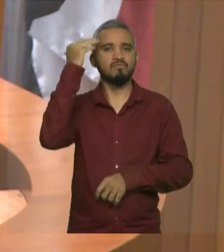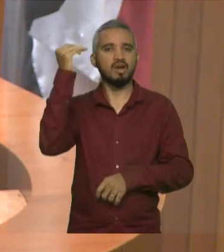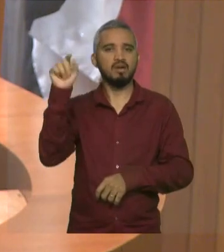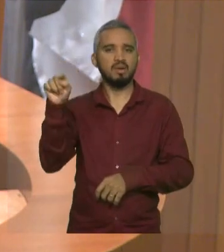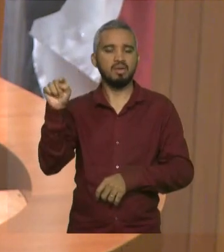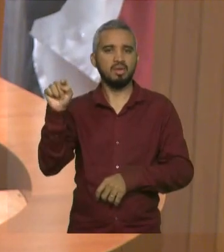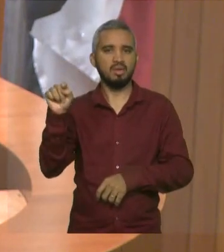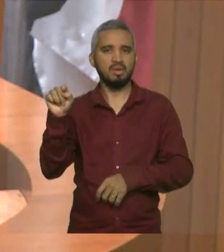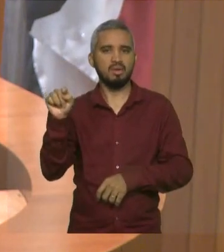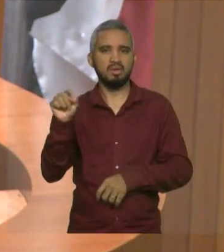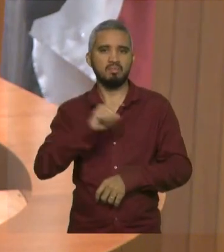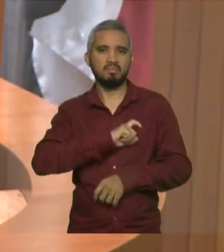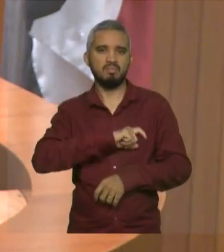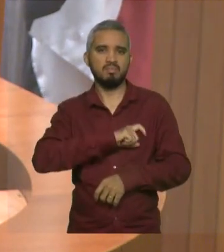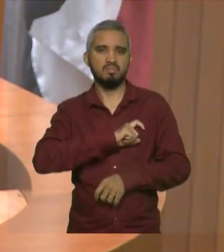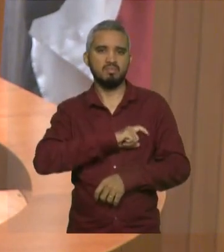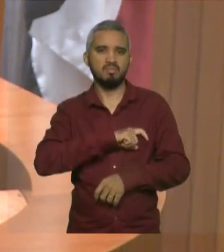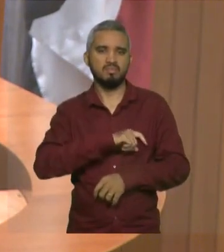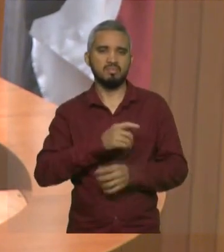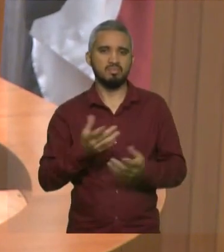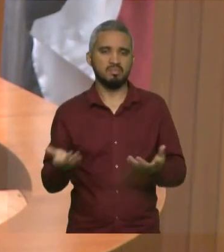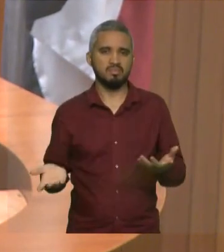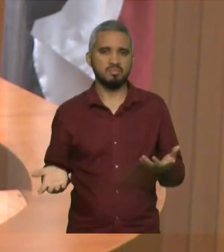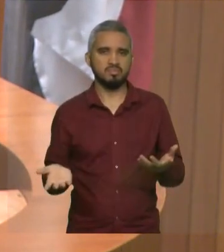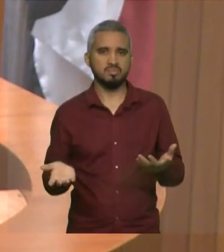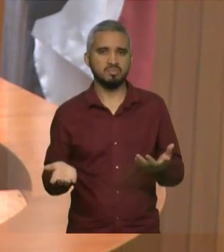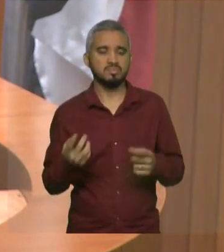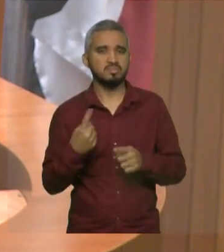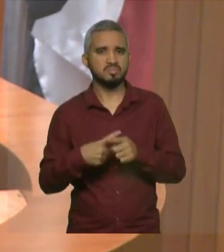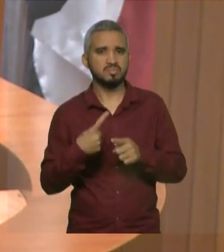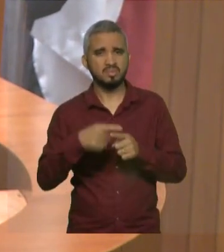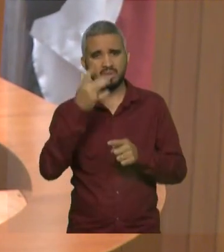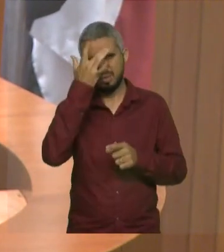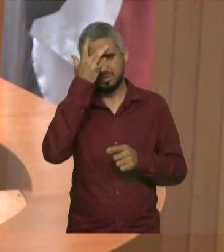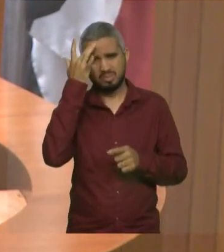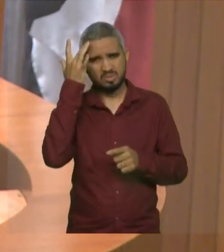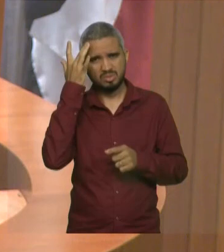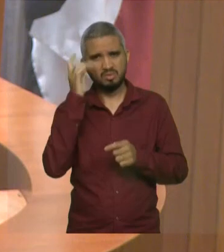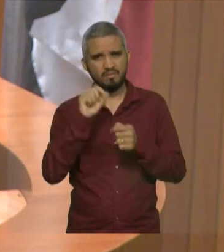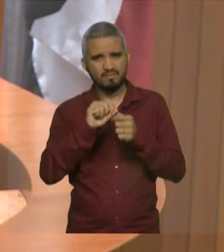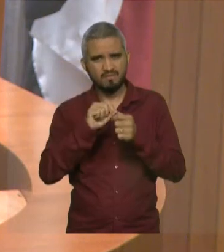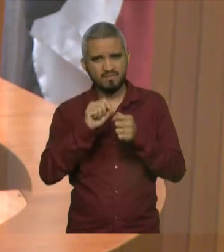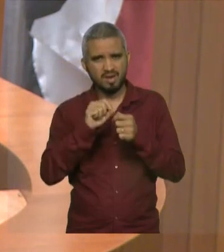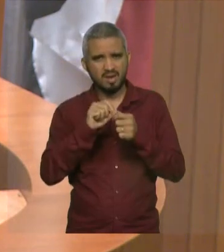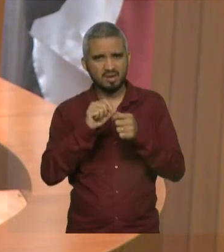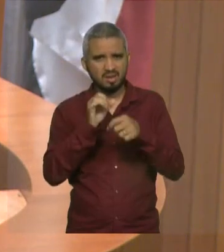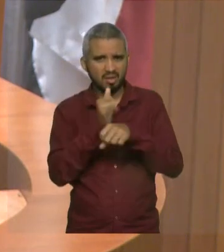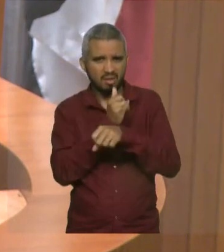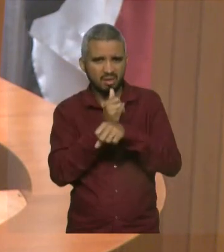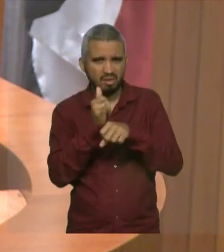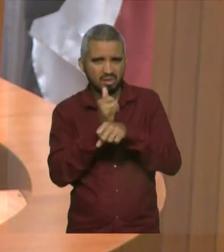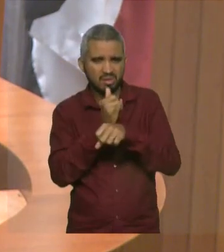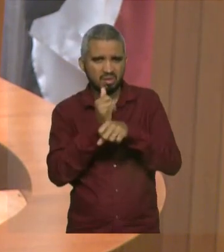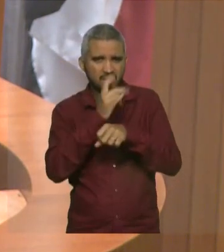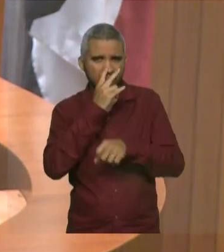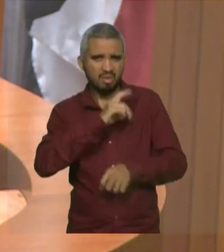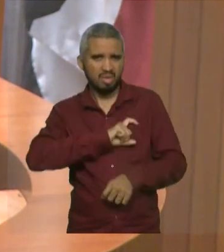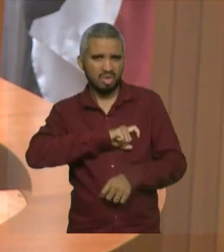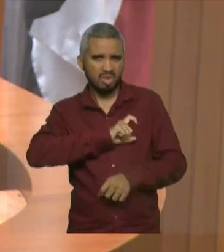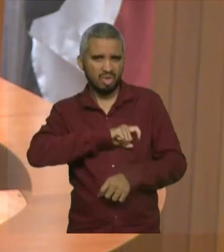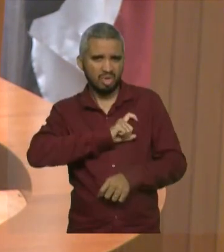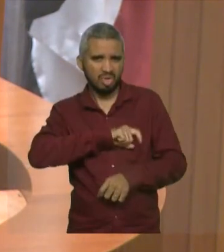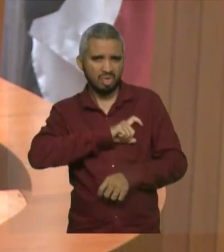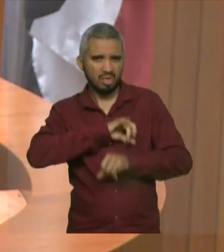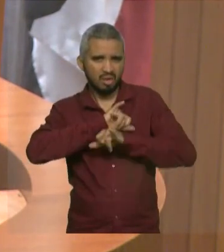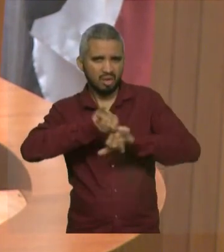espírito, começam a pregar essas notícias que não levam a nada e